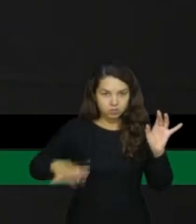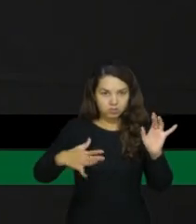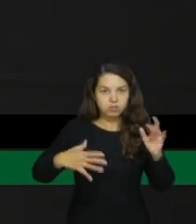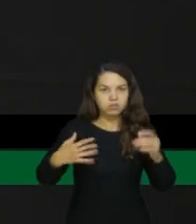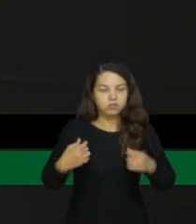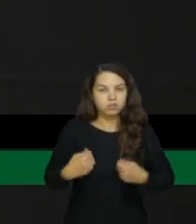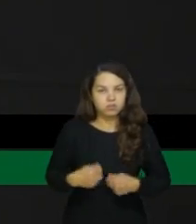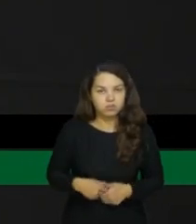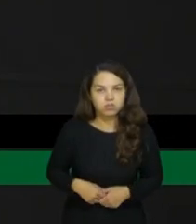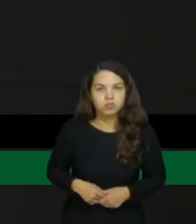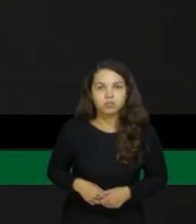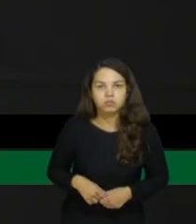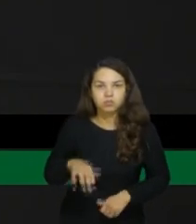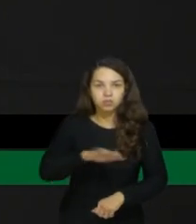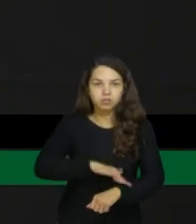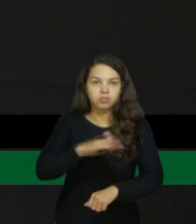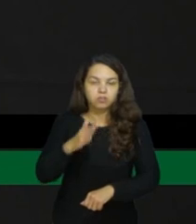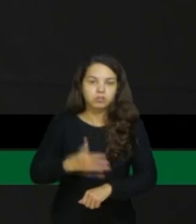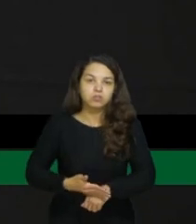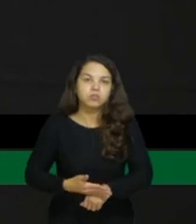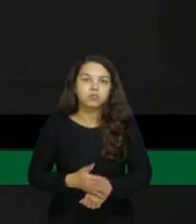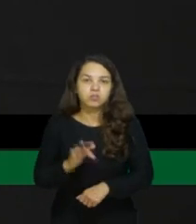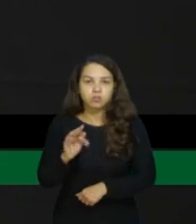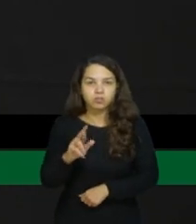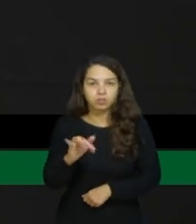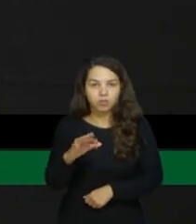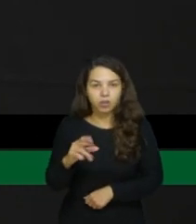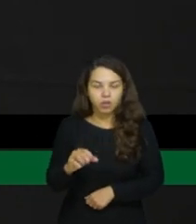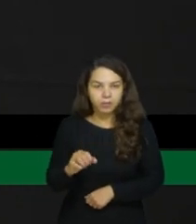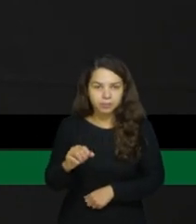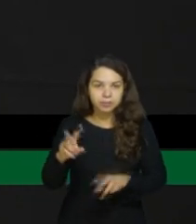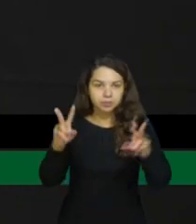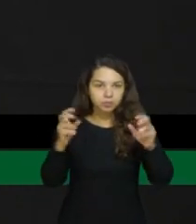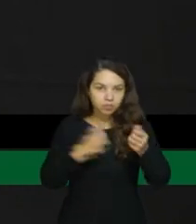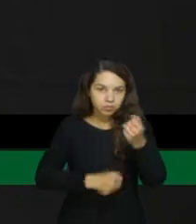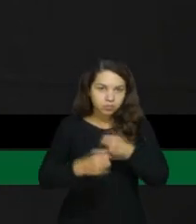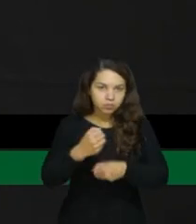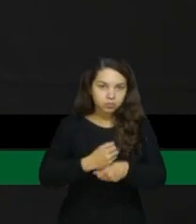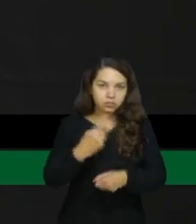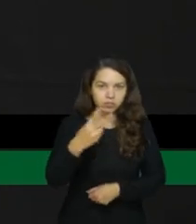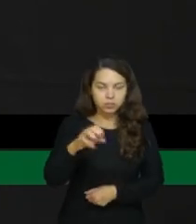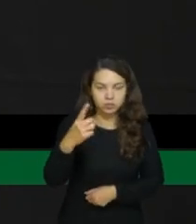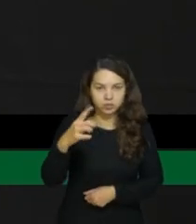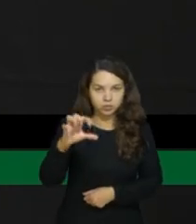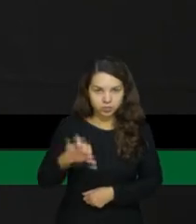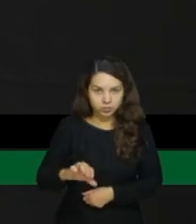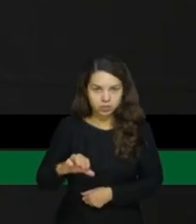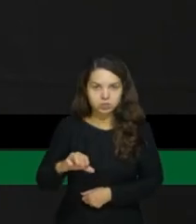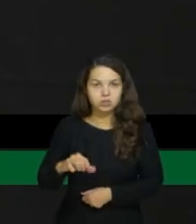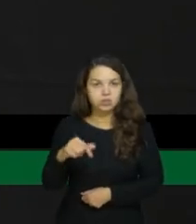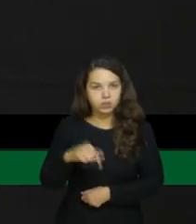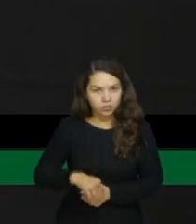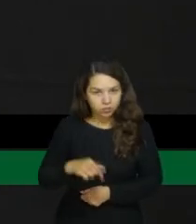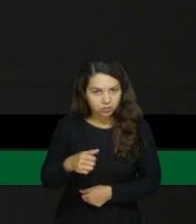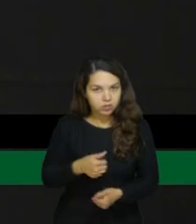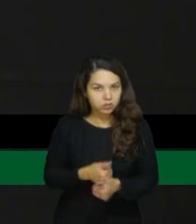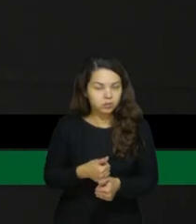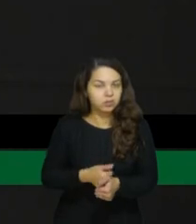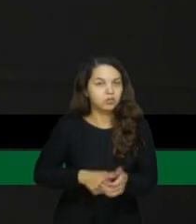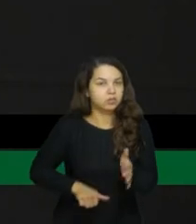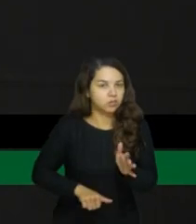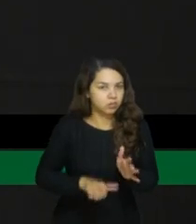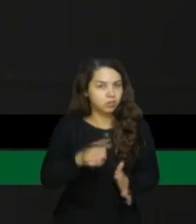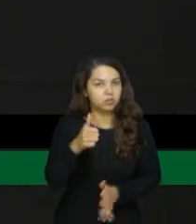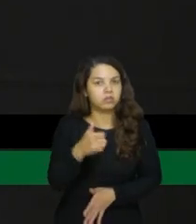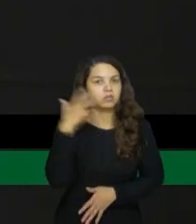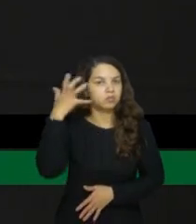pela Serra Dona Francisca. Uma pauta desde 2019, vinda aqui na tribuna. O meu primeiro discurso como